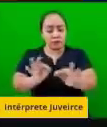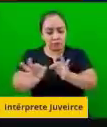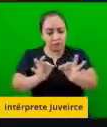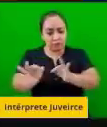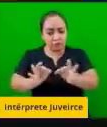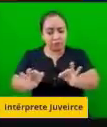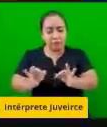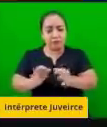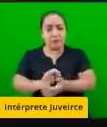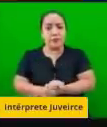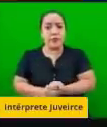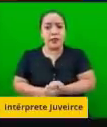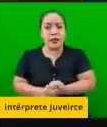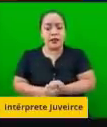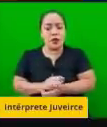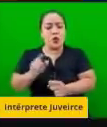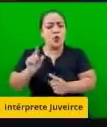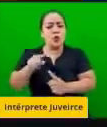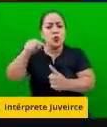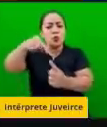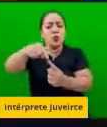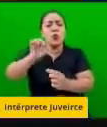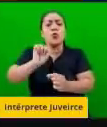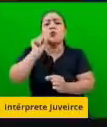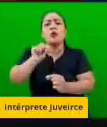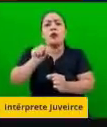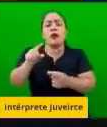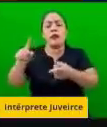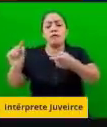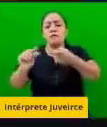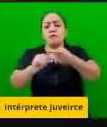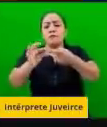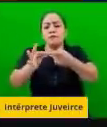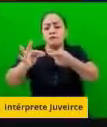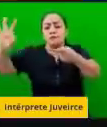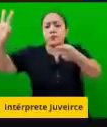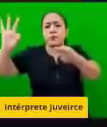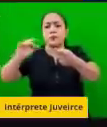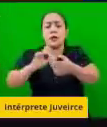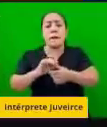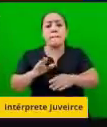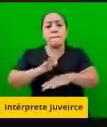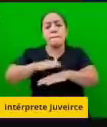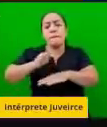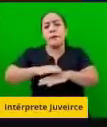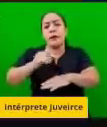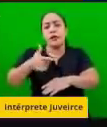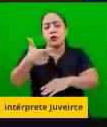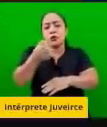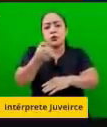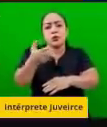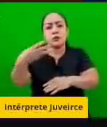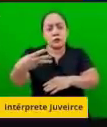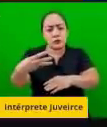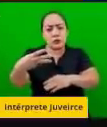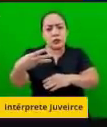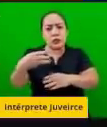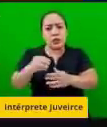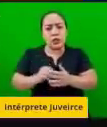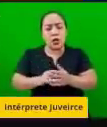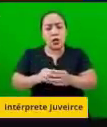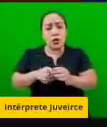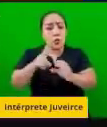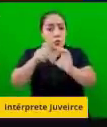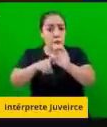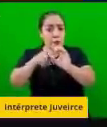de destacar sobre esse tópico, em relação à Resolução 203, é o parágrafo 4º